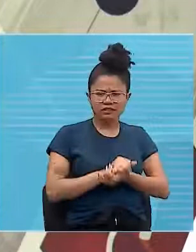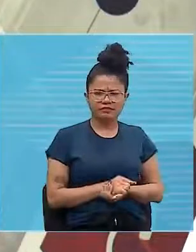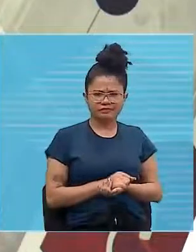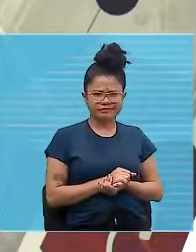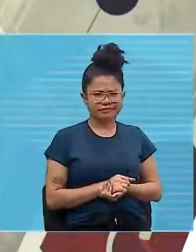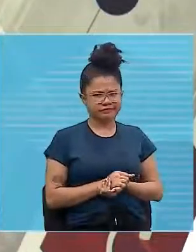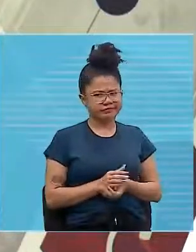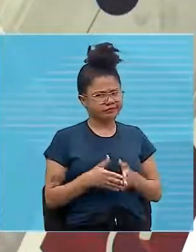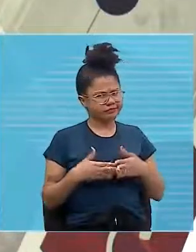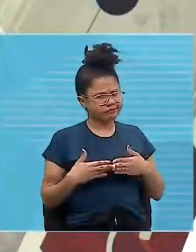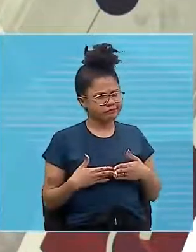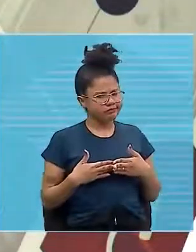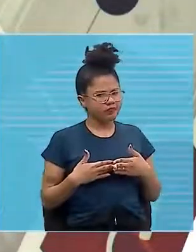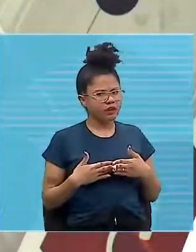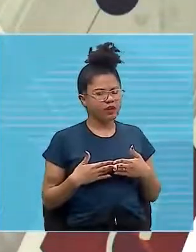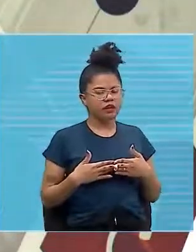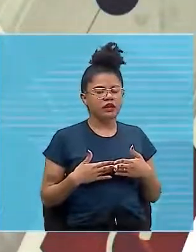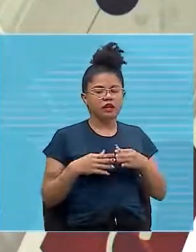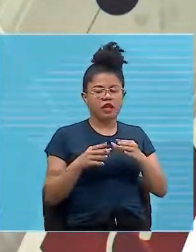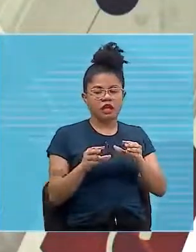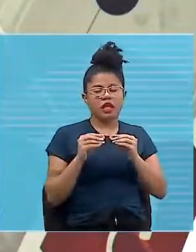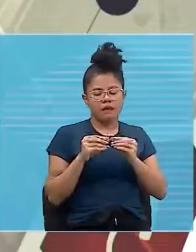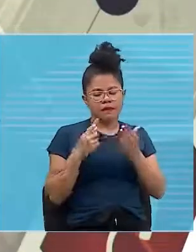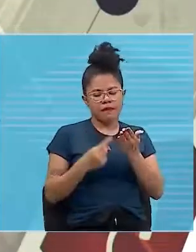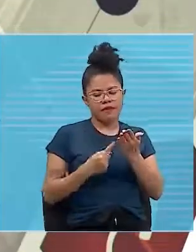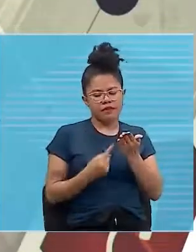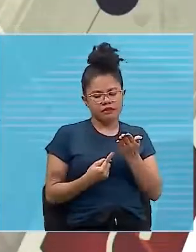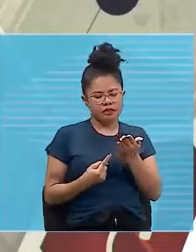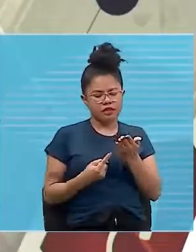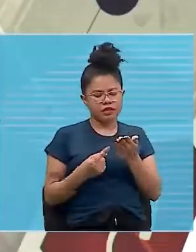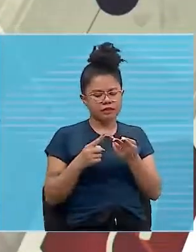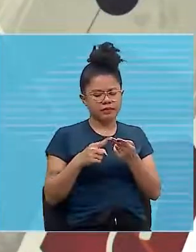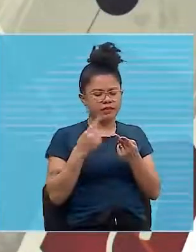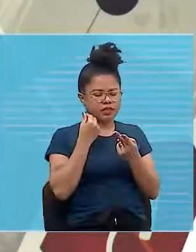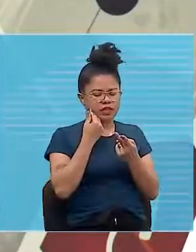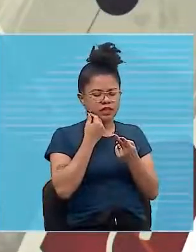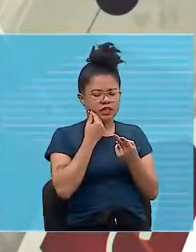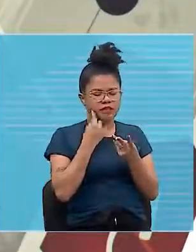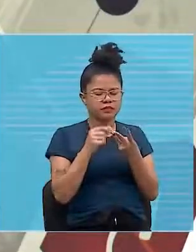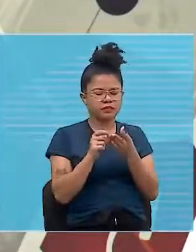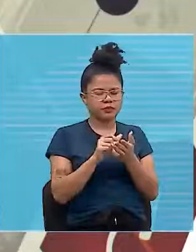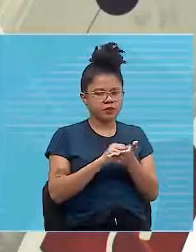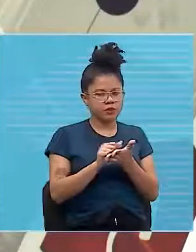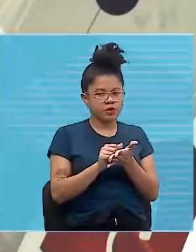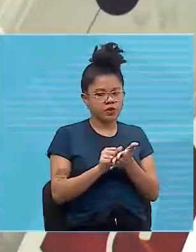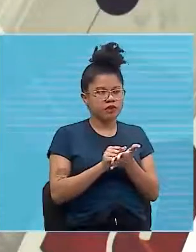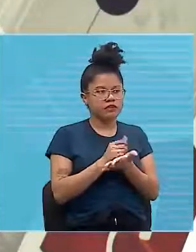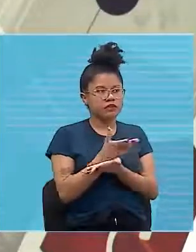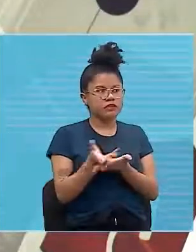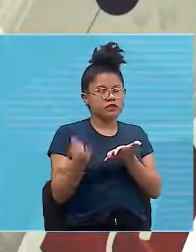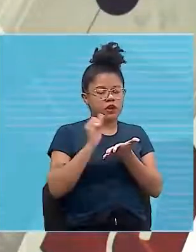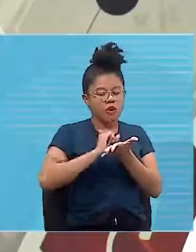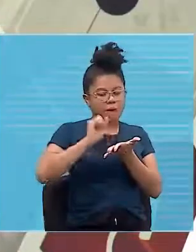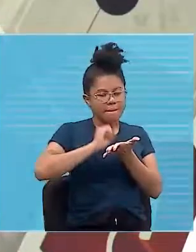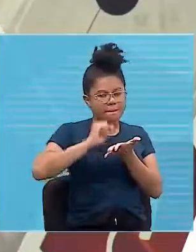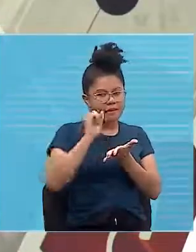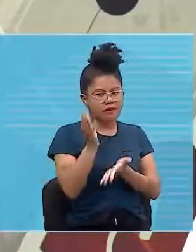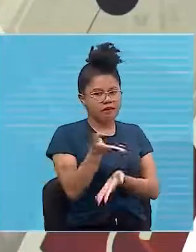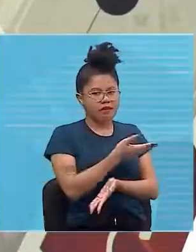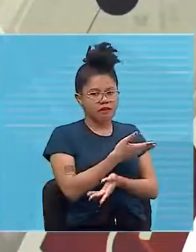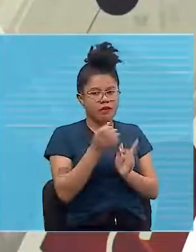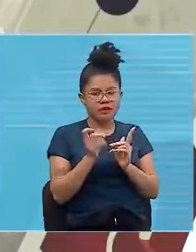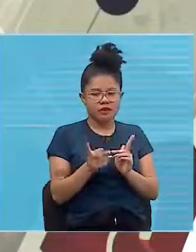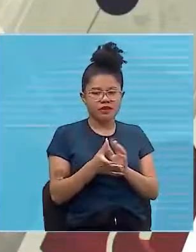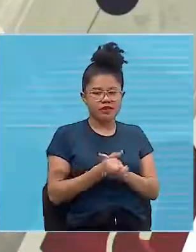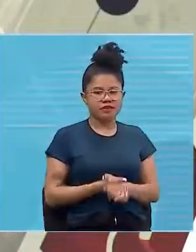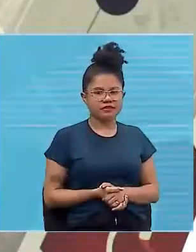olha Adriana pega o caderno Adriana pega o lápis EA borracha para tu copiar as coisas que a gente vai falar aqui